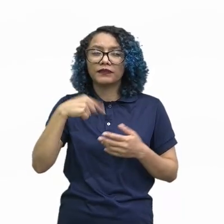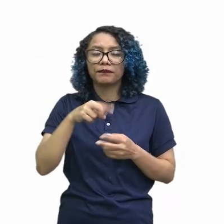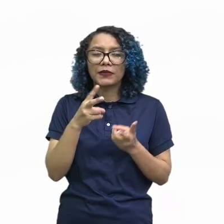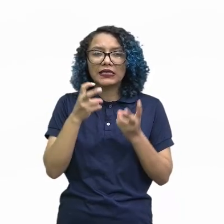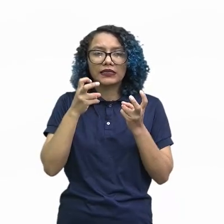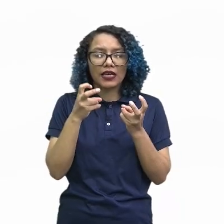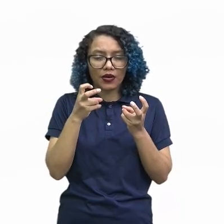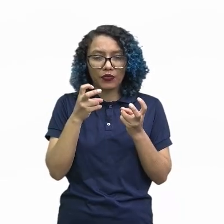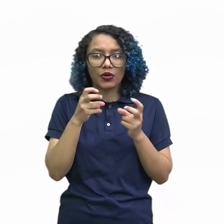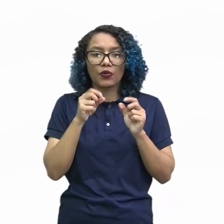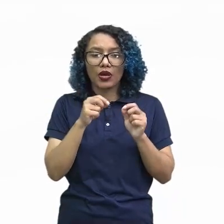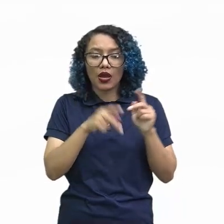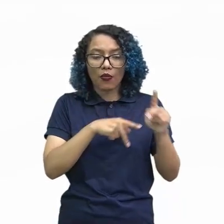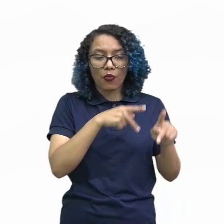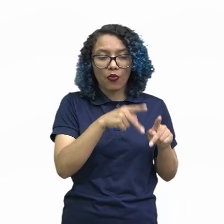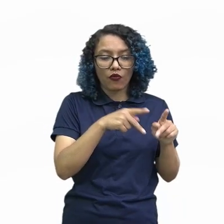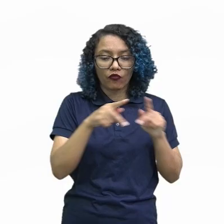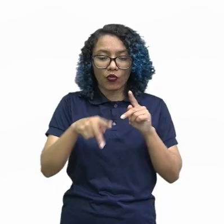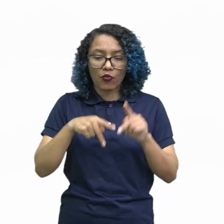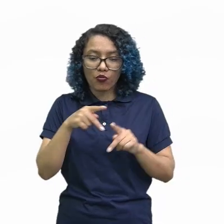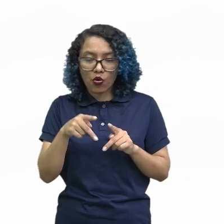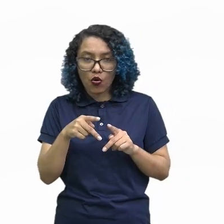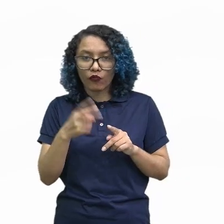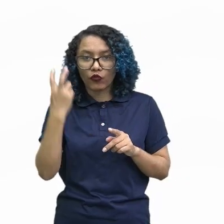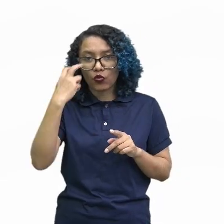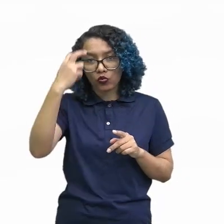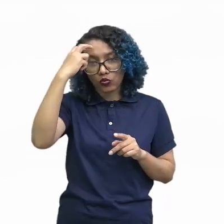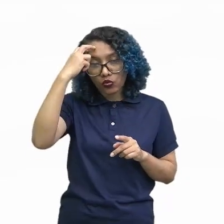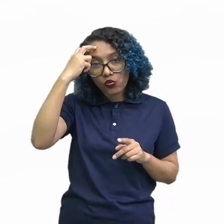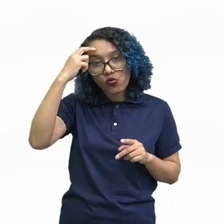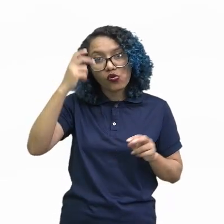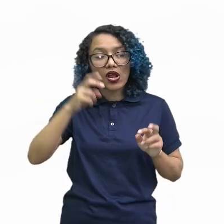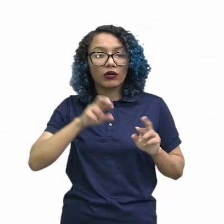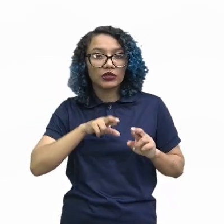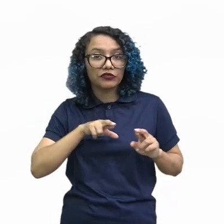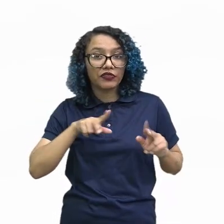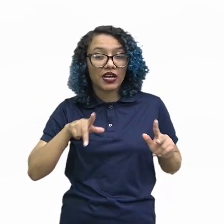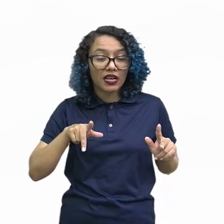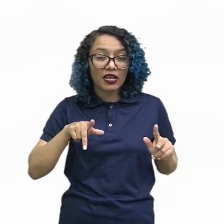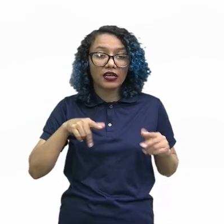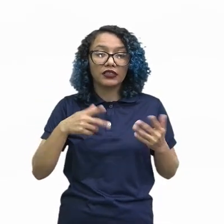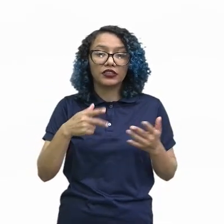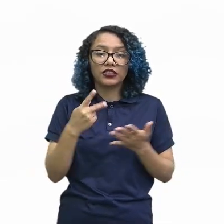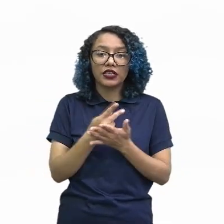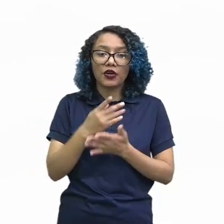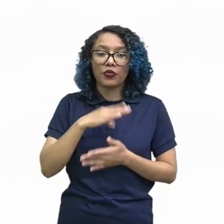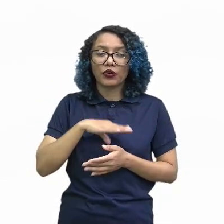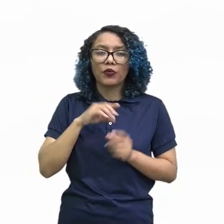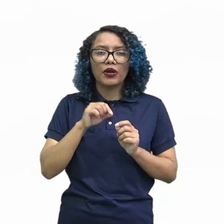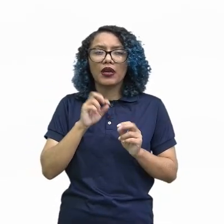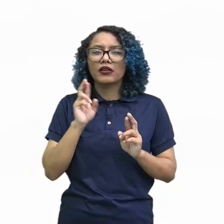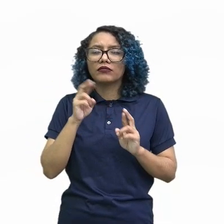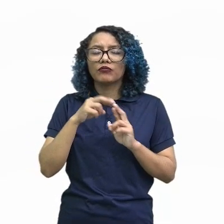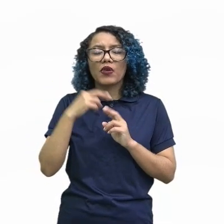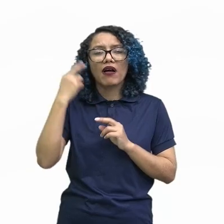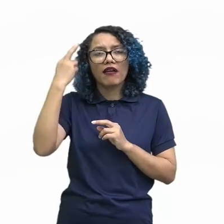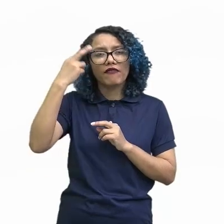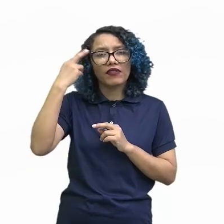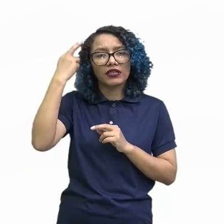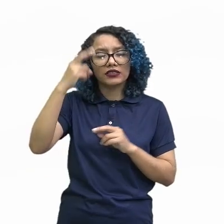um encontro de dois povos, de duas culturas, certo? E Erro de Português acaba sendo uma reflexão sobre questões